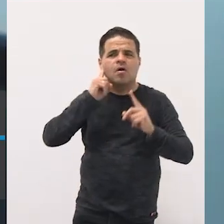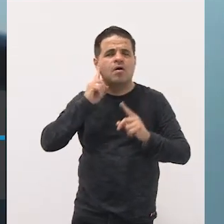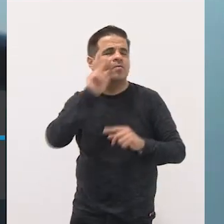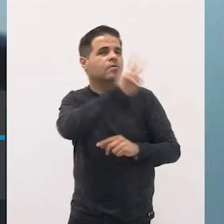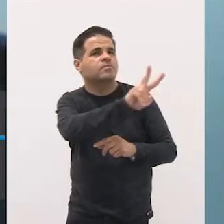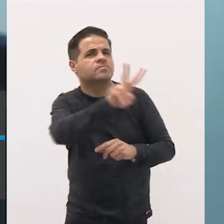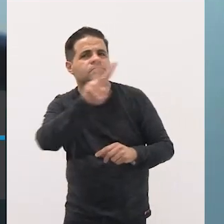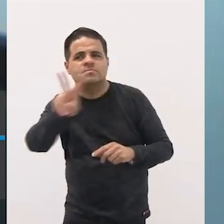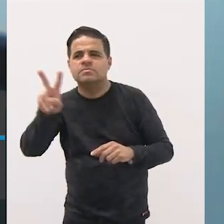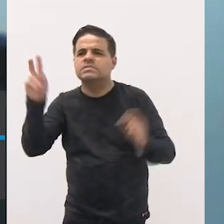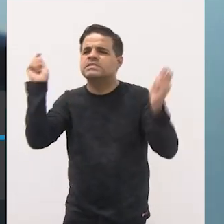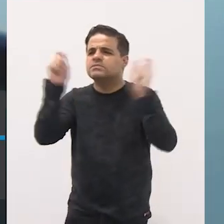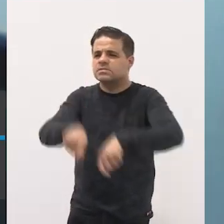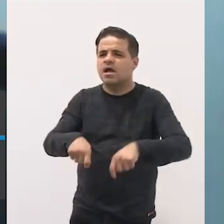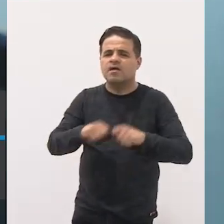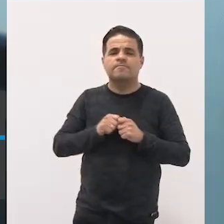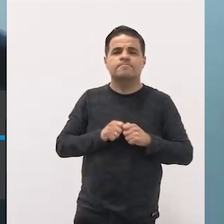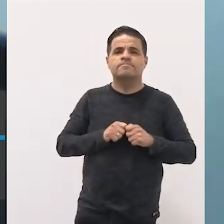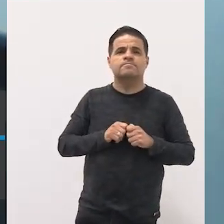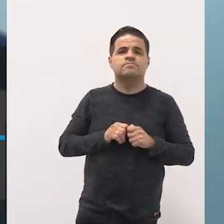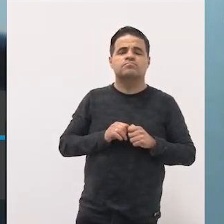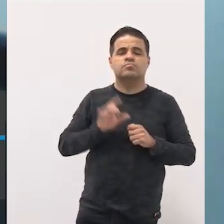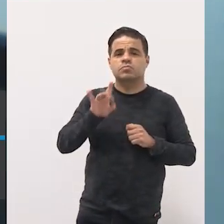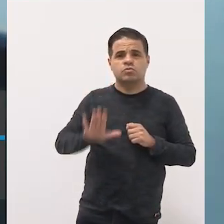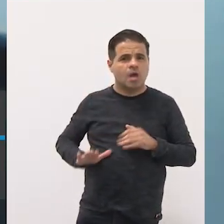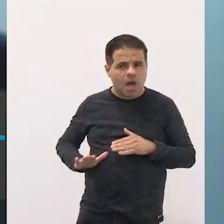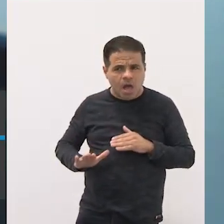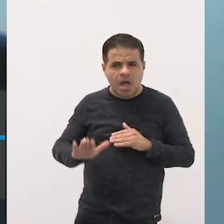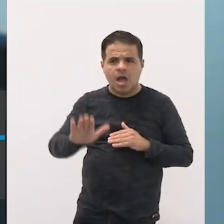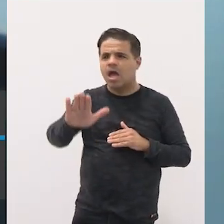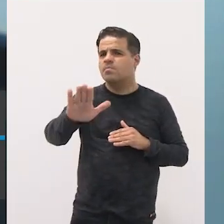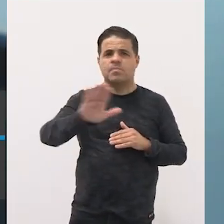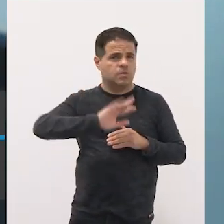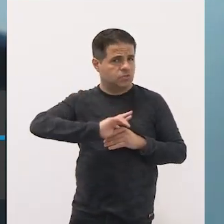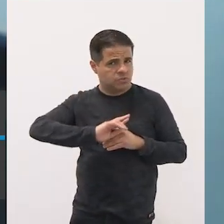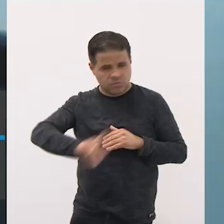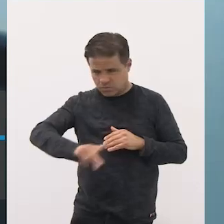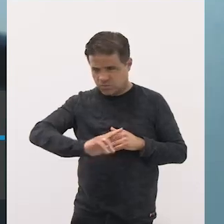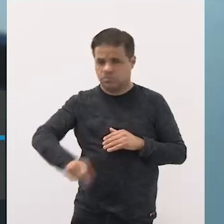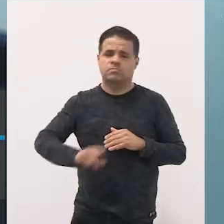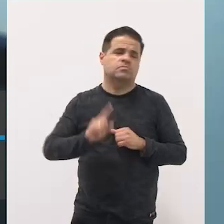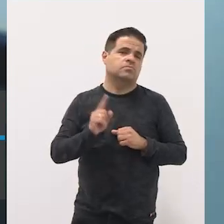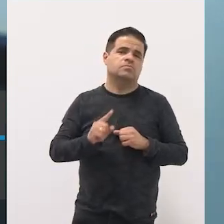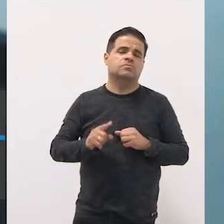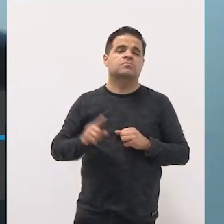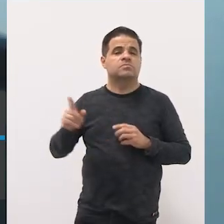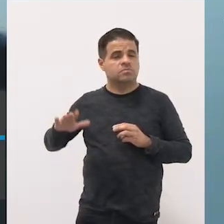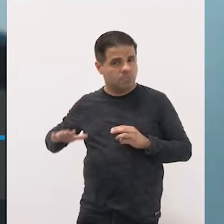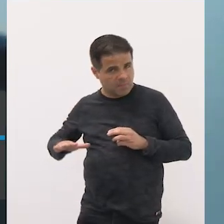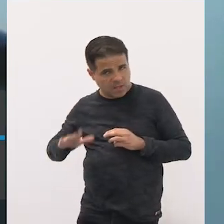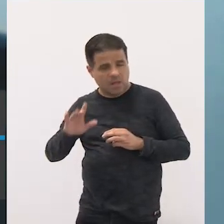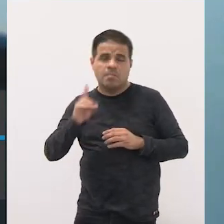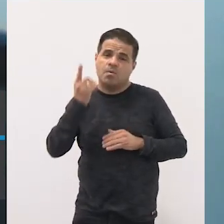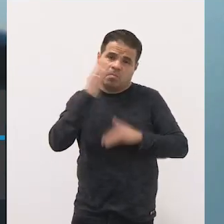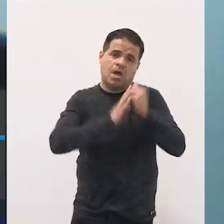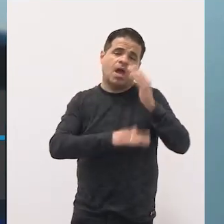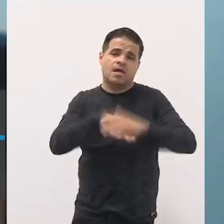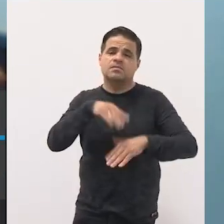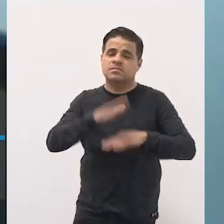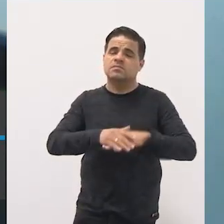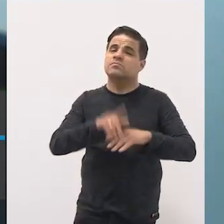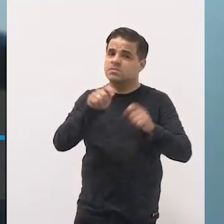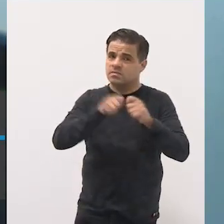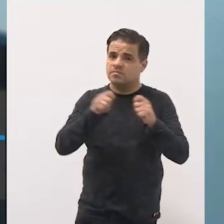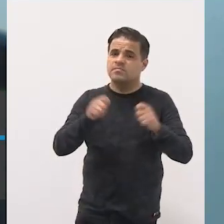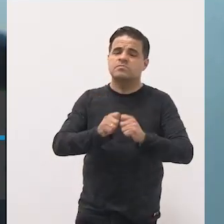que você pode fazer, e não é só a rampa, mas a rampa já é uma ação, mas tem que